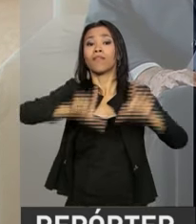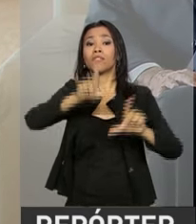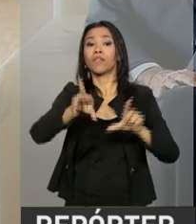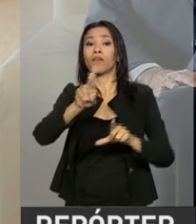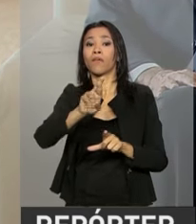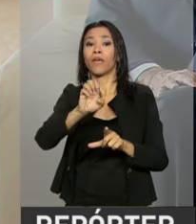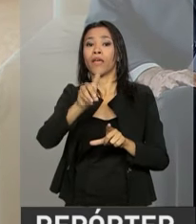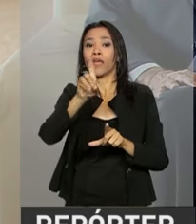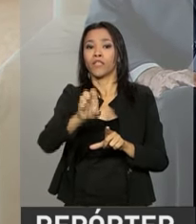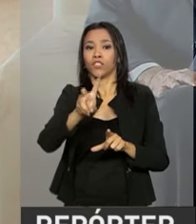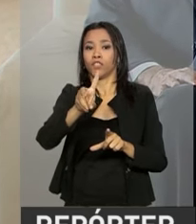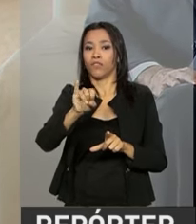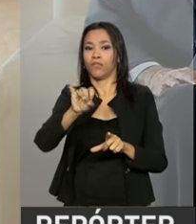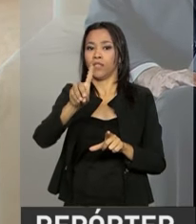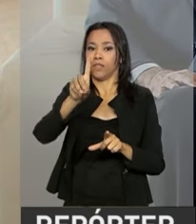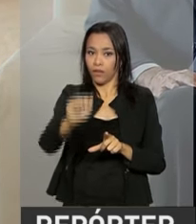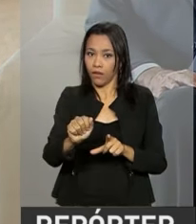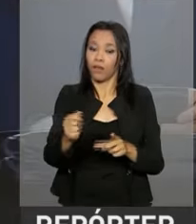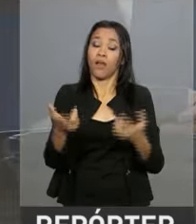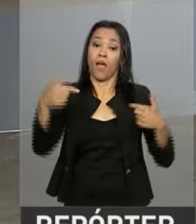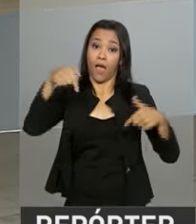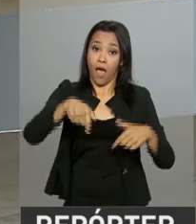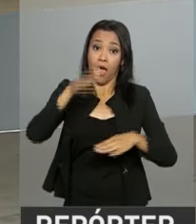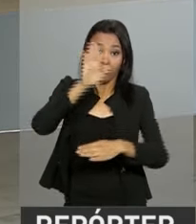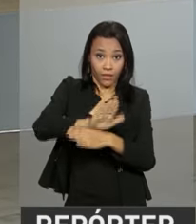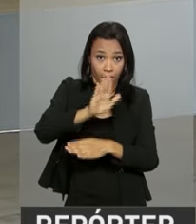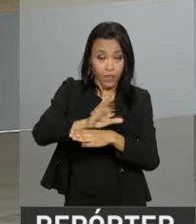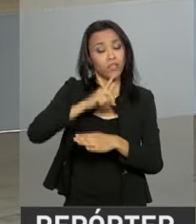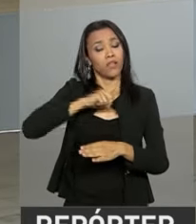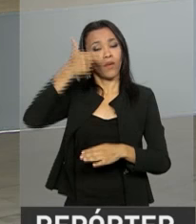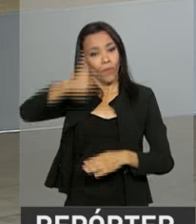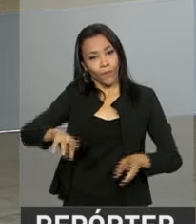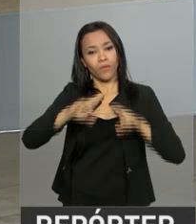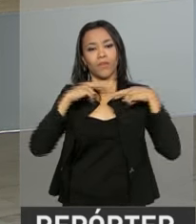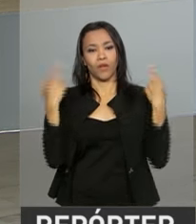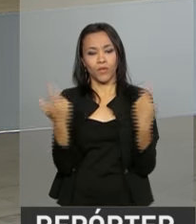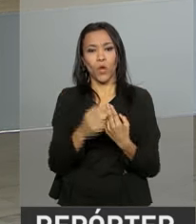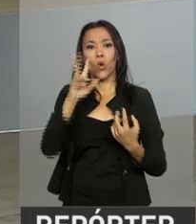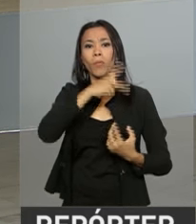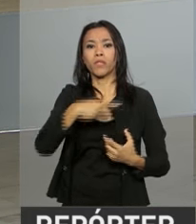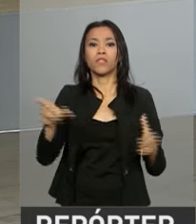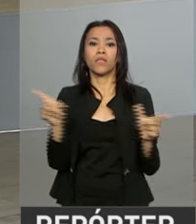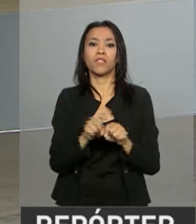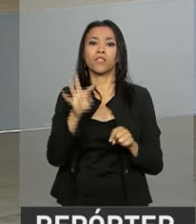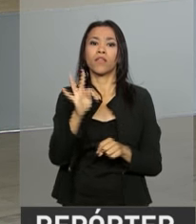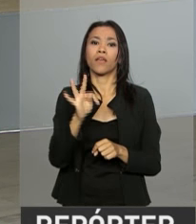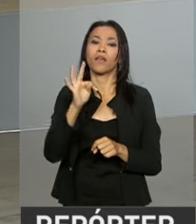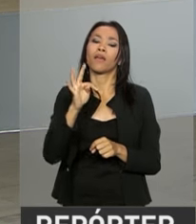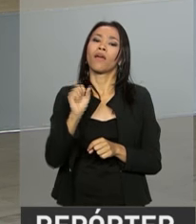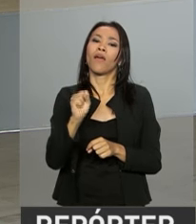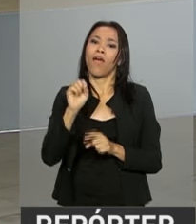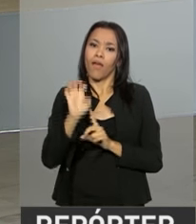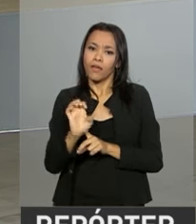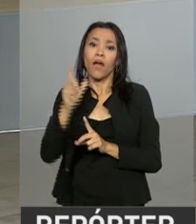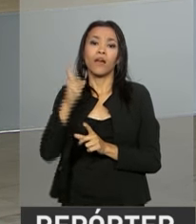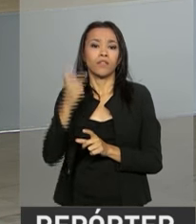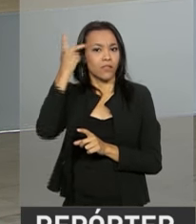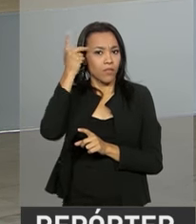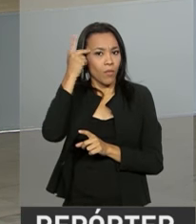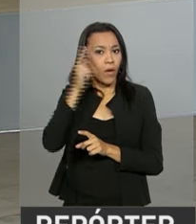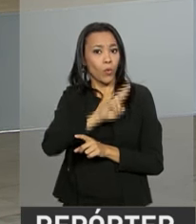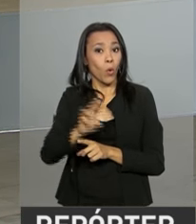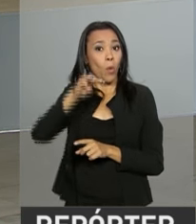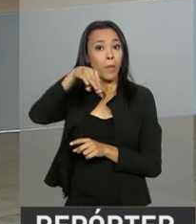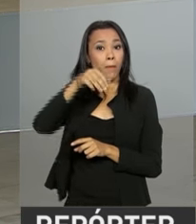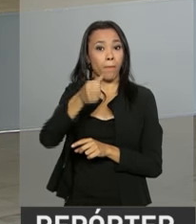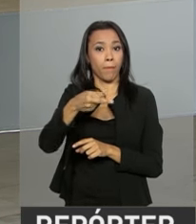Televisão. À tarde, aqui no Palácio do Planalto, Michel Temer tem reunião com o presidente do Tribunal Regional Eleitoral de São Paulo, Mário